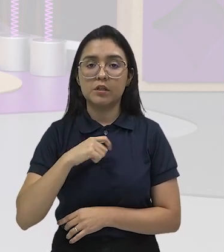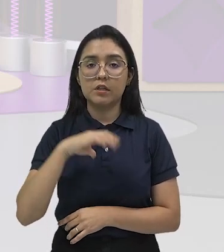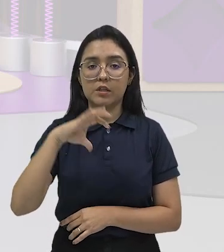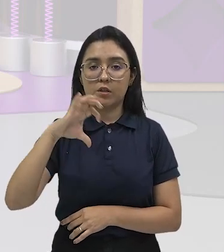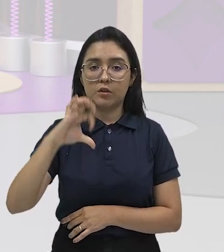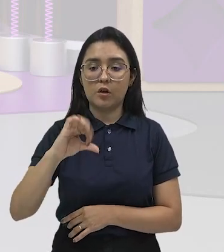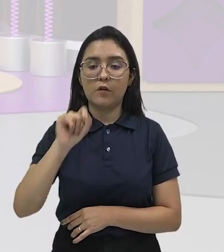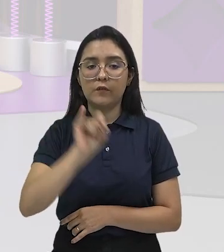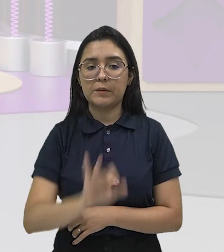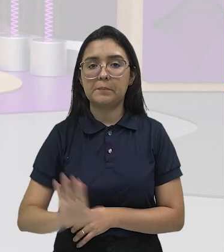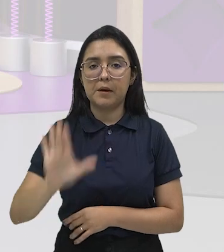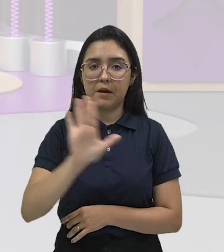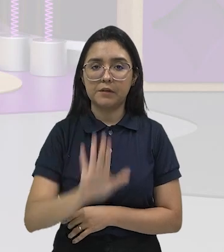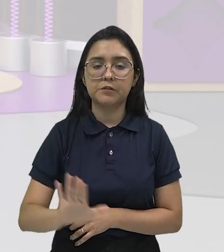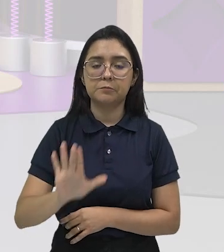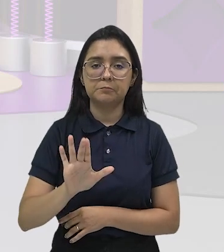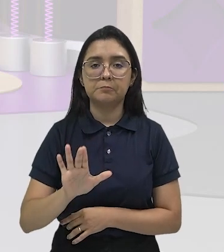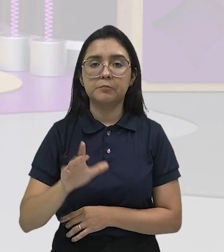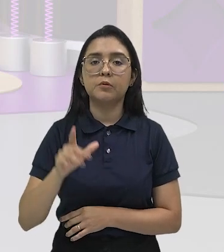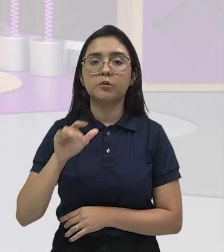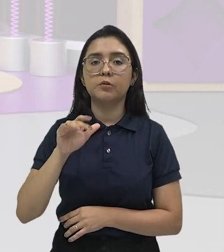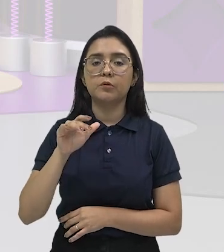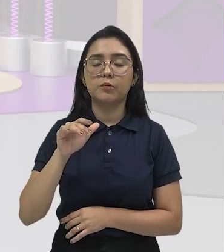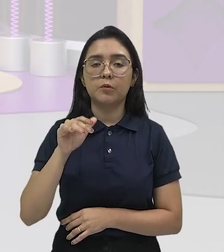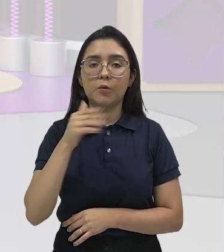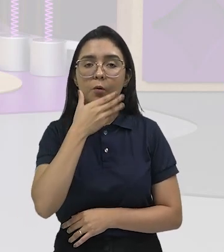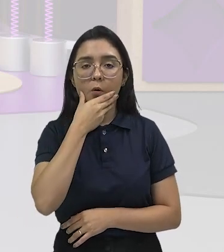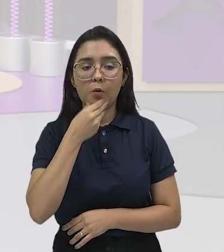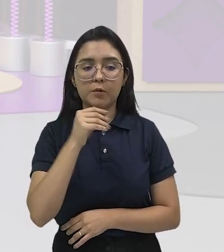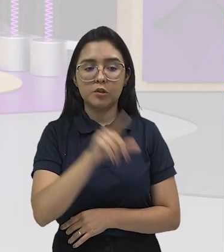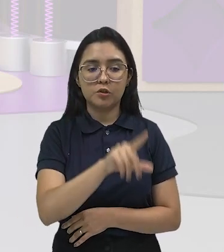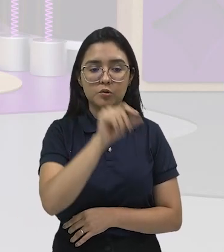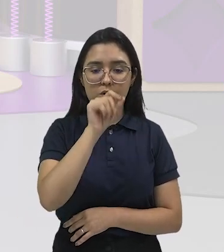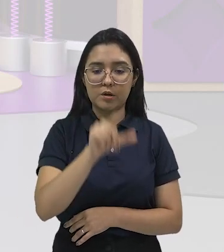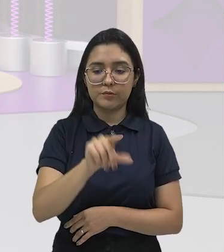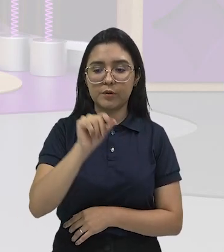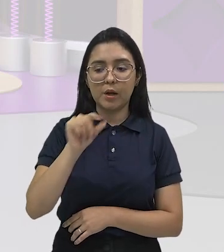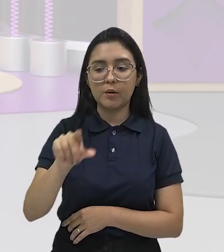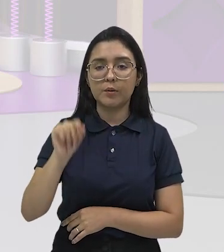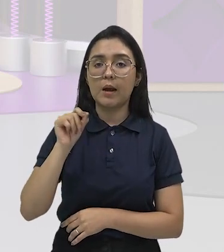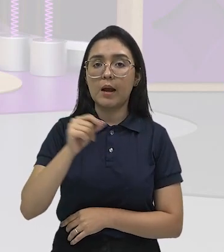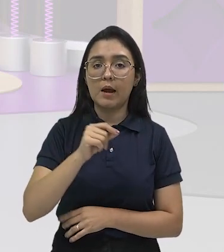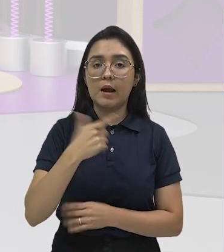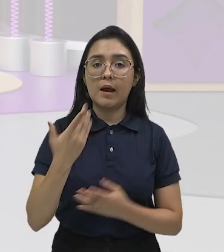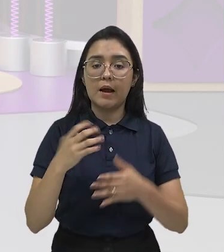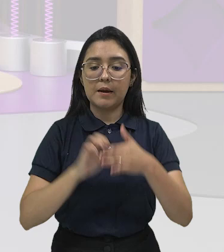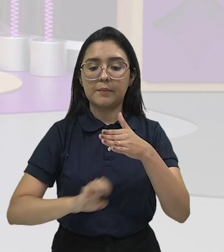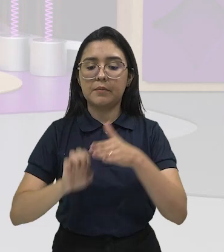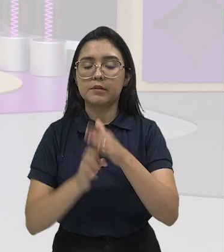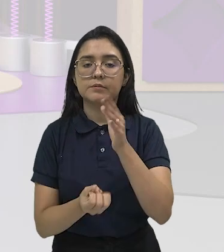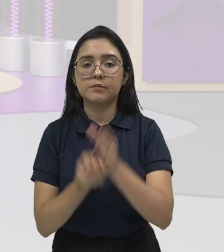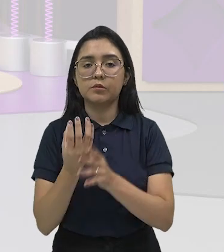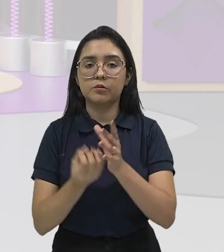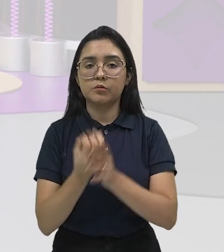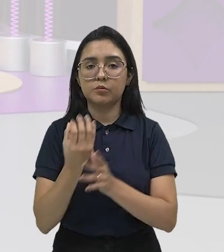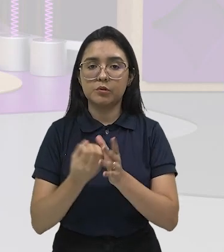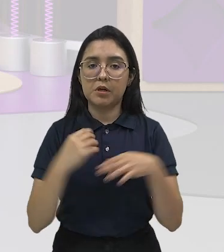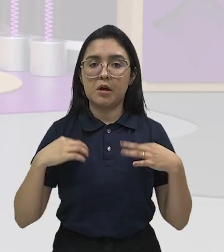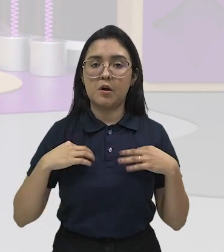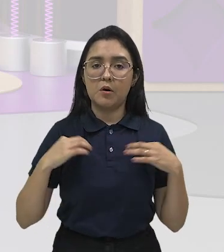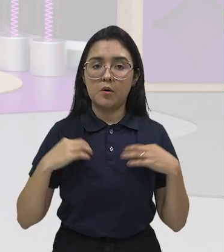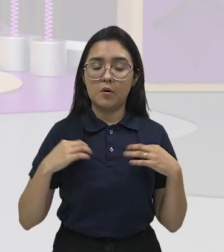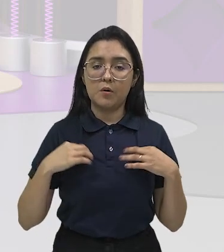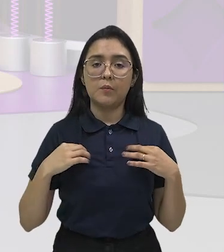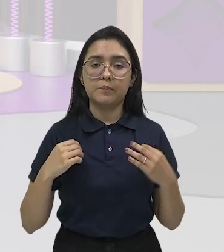9 imagens para ele escolher. A empresa que fabrica o suéter cobra uma taxa